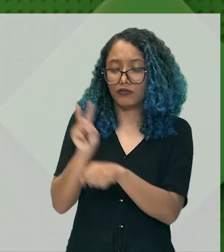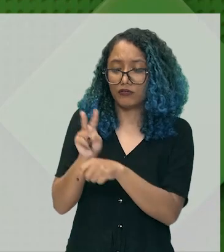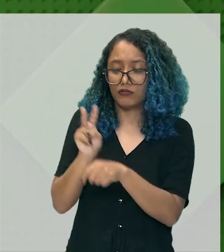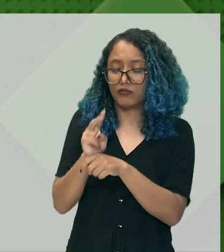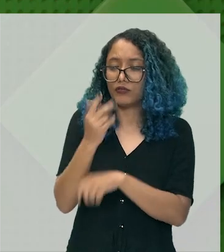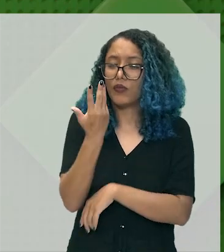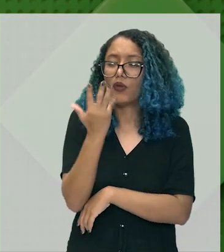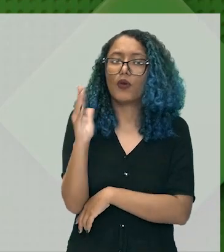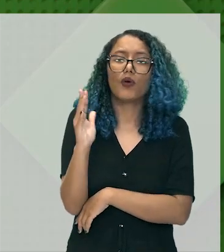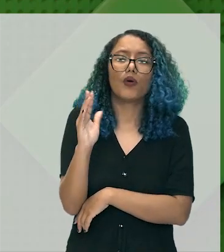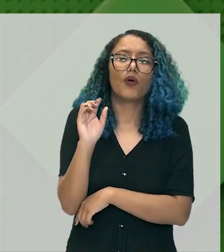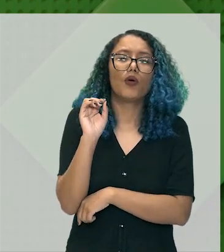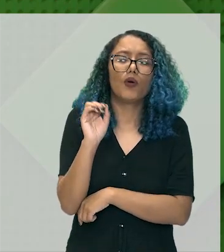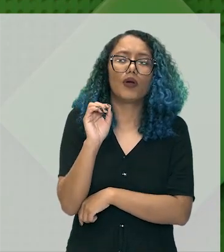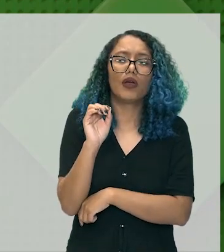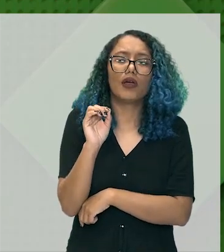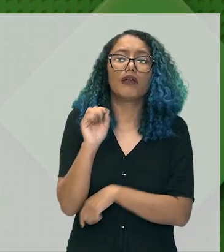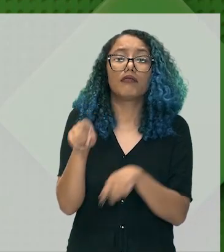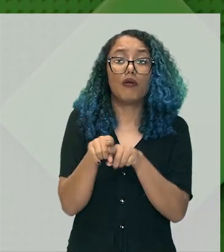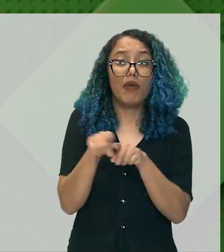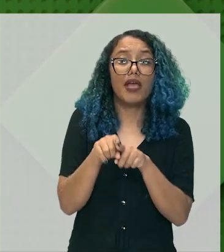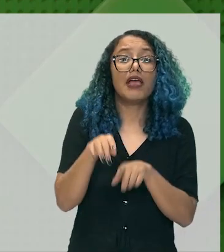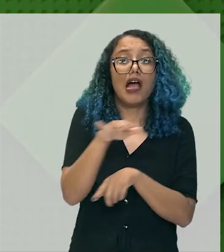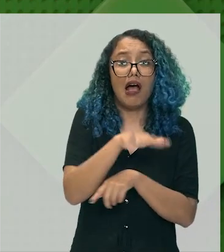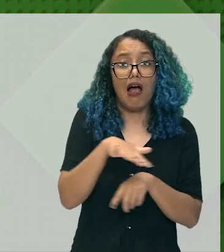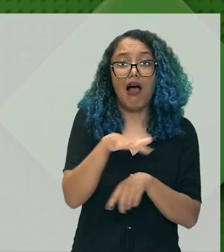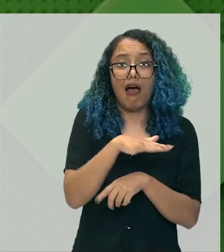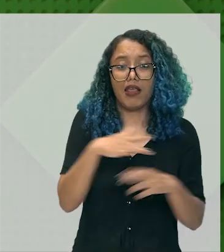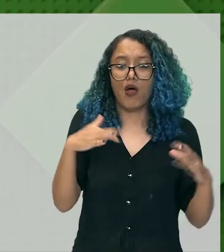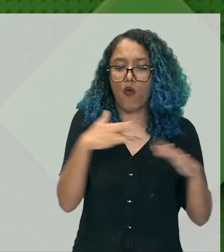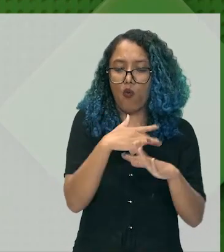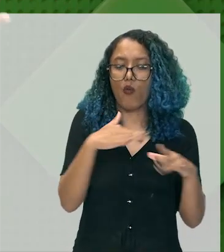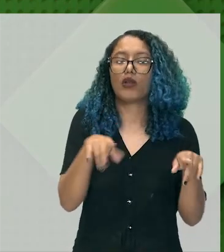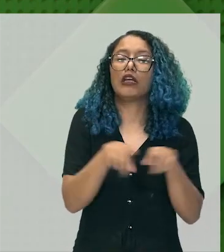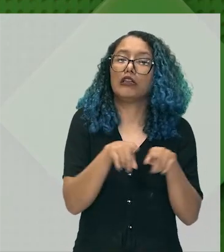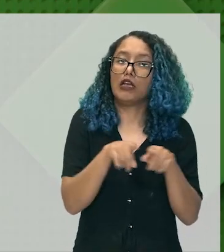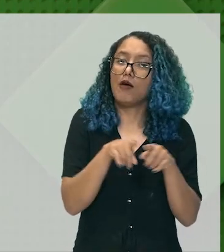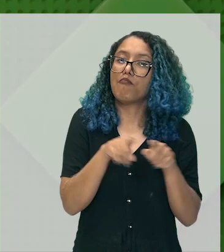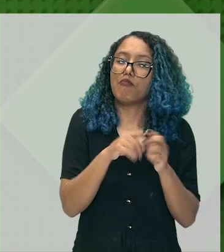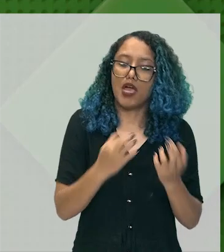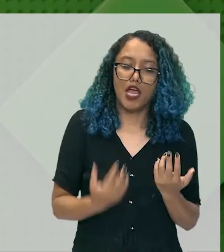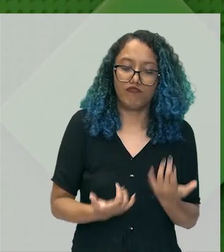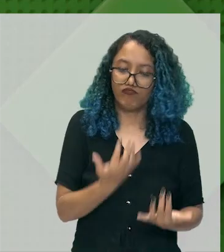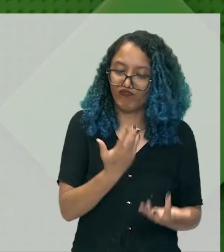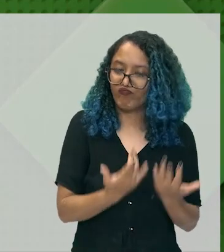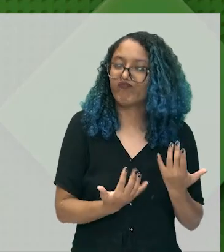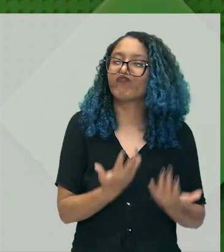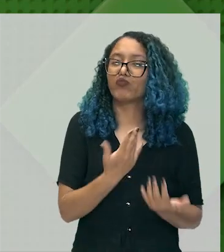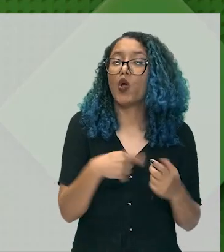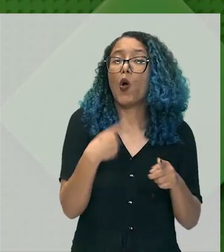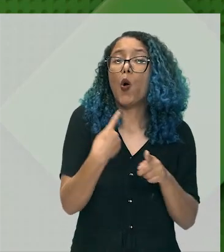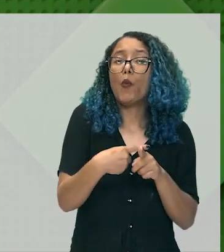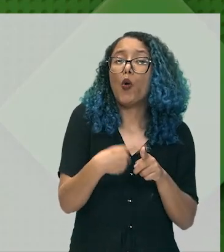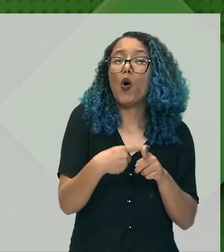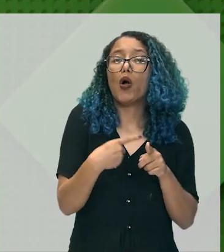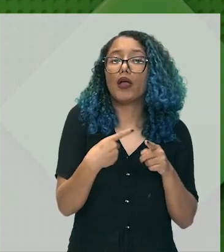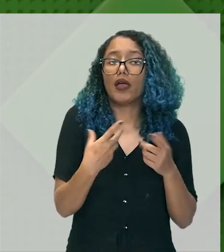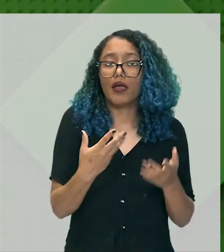florestais, áreas urbanas queimadas, né, por esses incêndios que iniciaram em